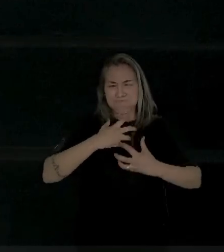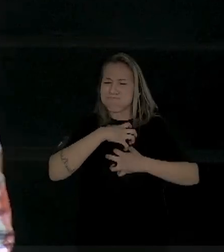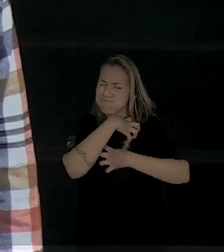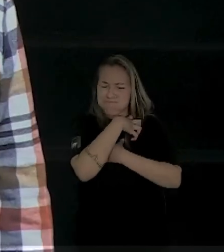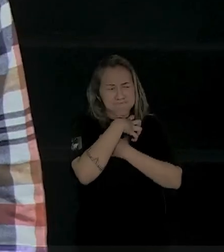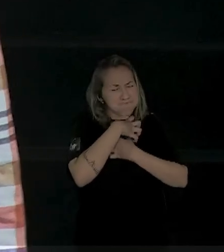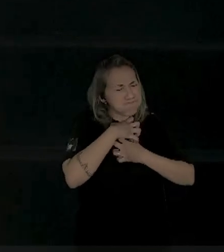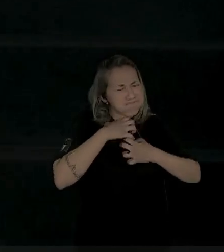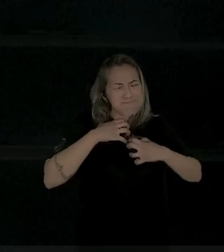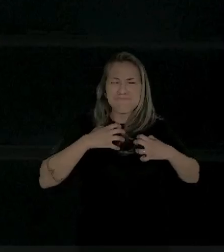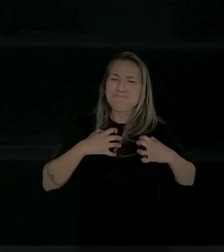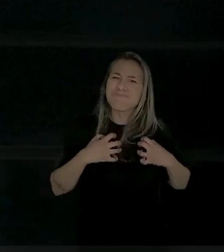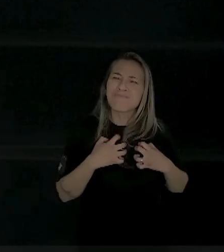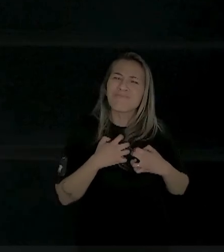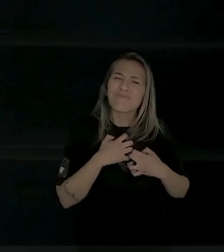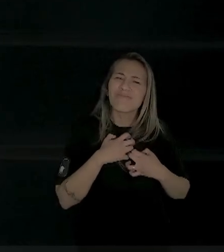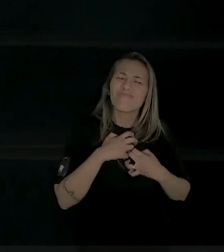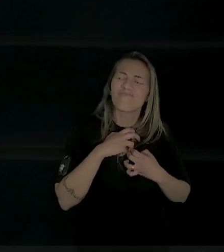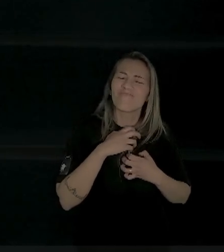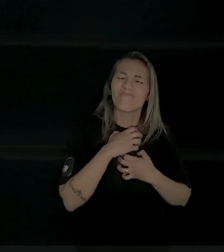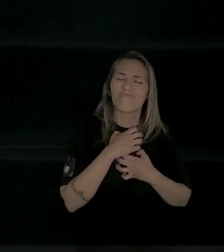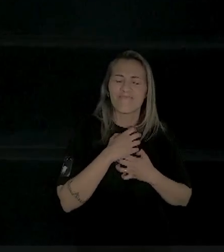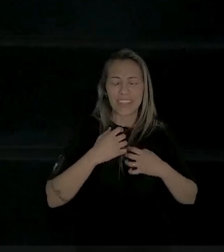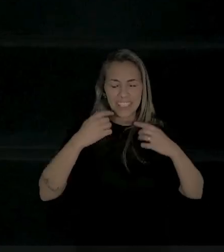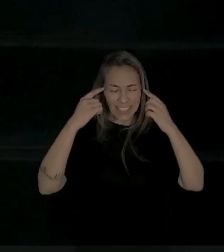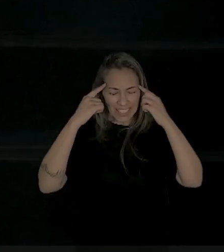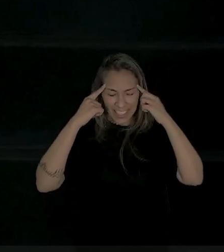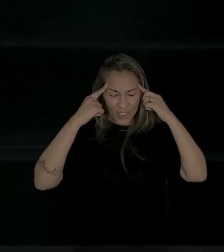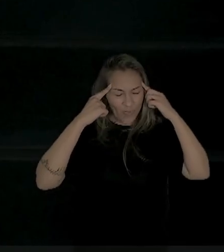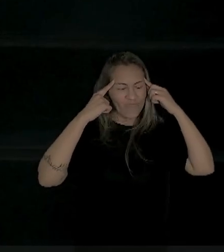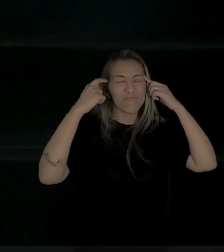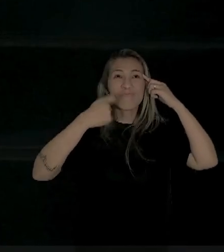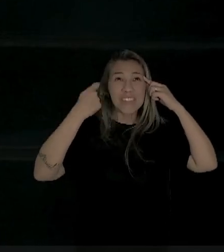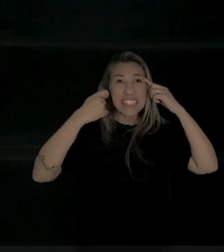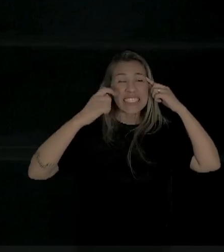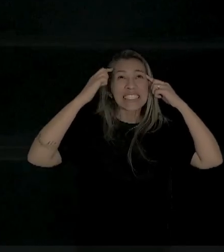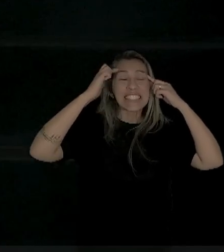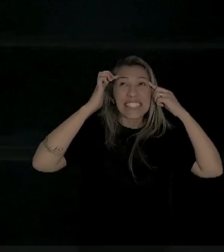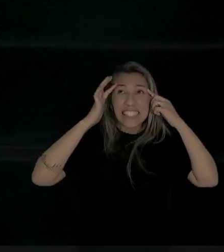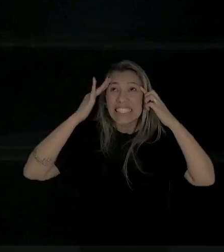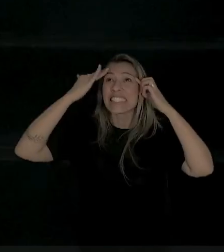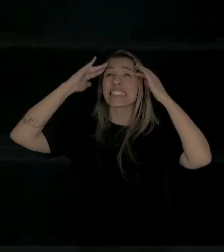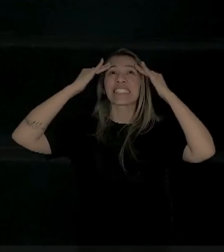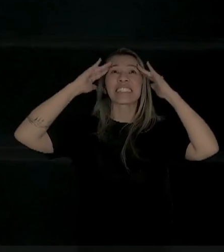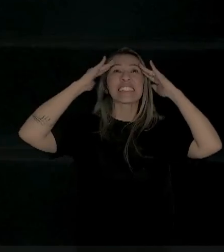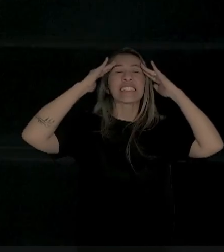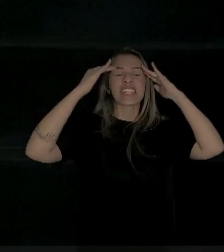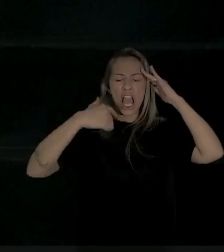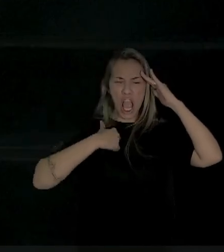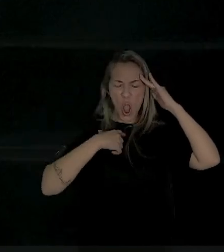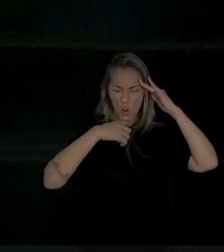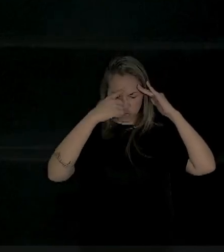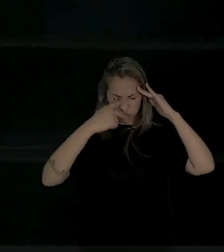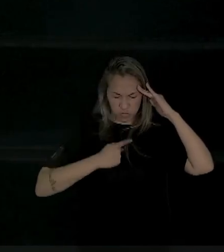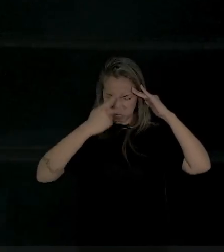nisso. Deus não está nisso. Deus não está nisso. Você tem que saber que a obra gira em torno de Deus e não do que você sente. Para quando